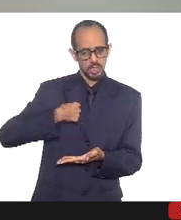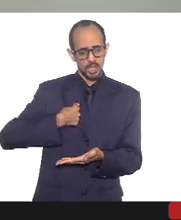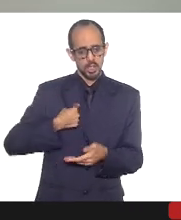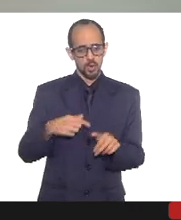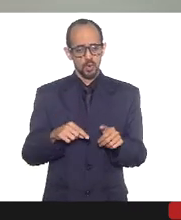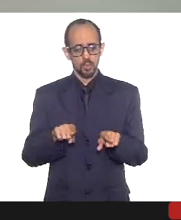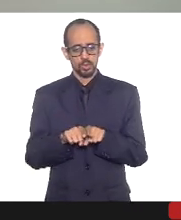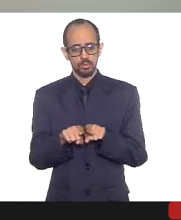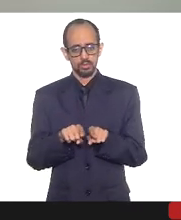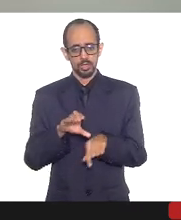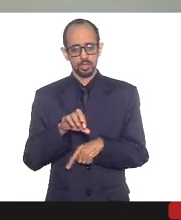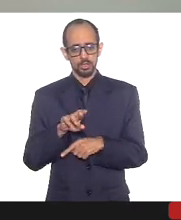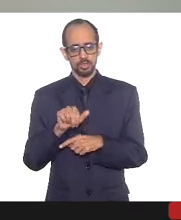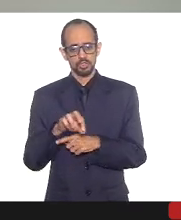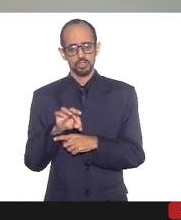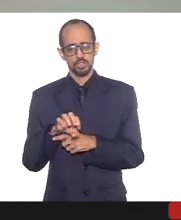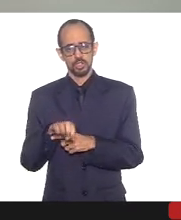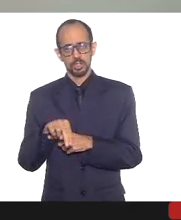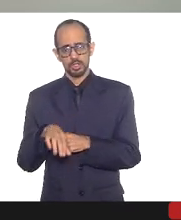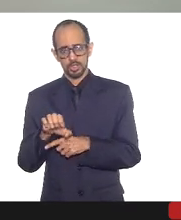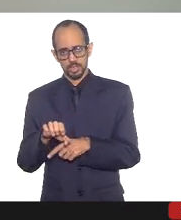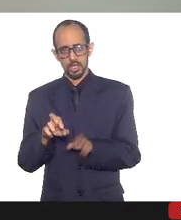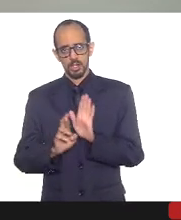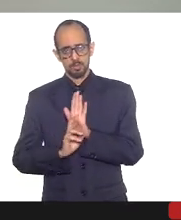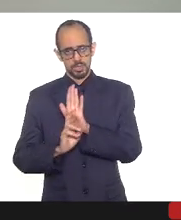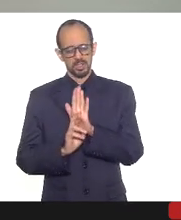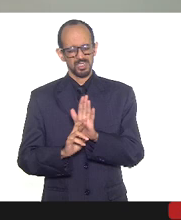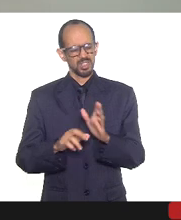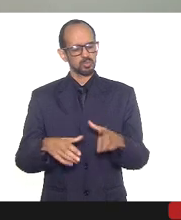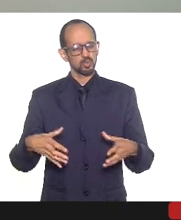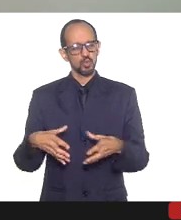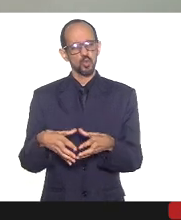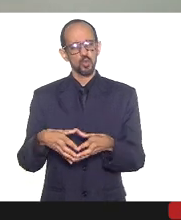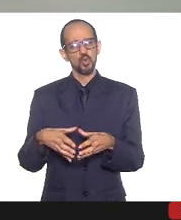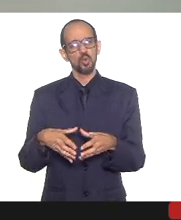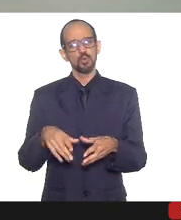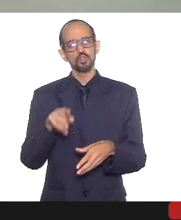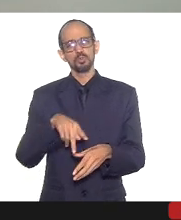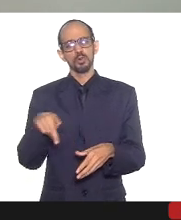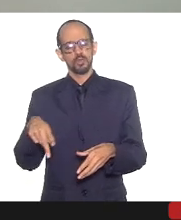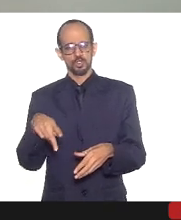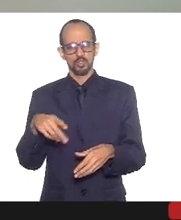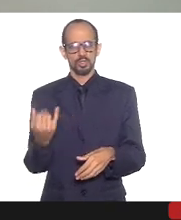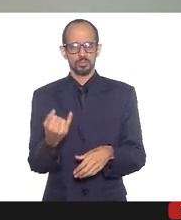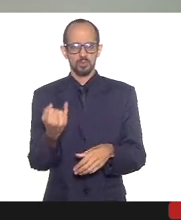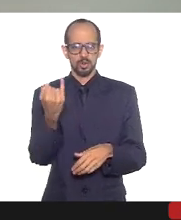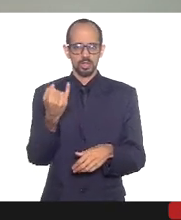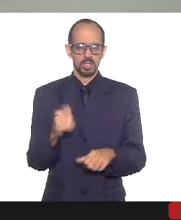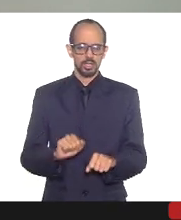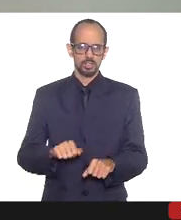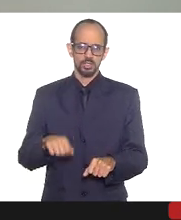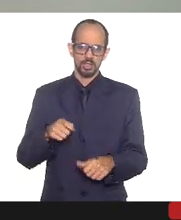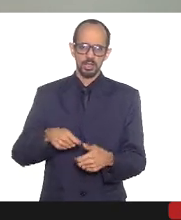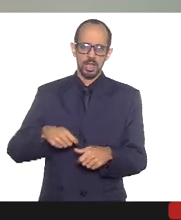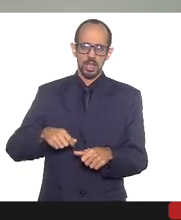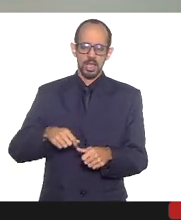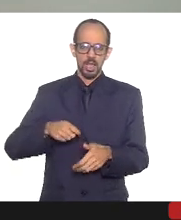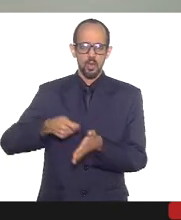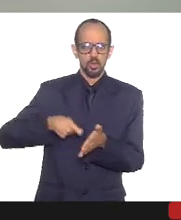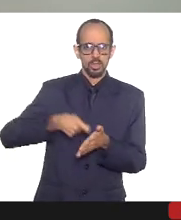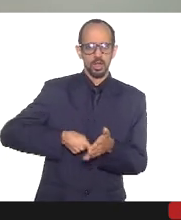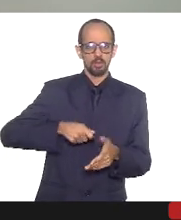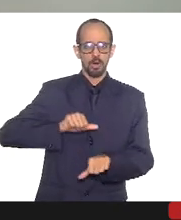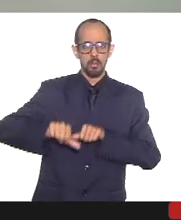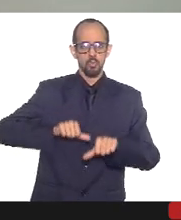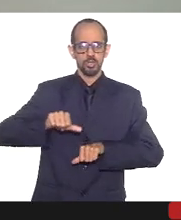representando um quantitativo significativo de professores que têm buscado essa ideia da migração, porque a gente